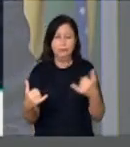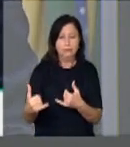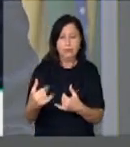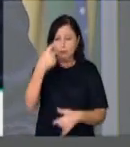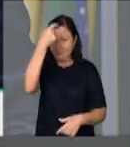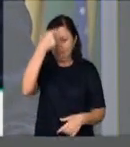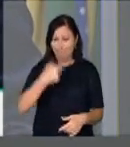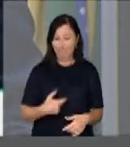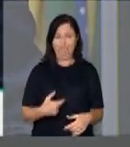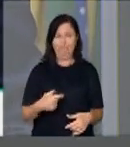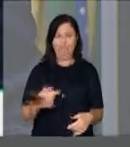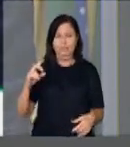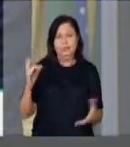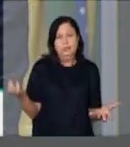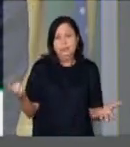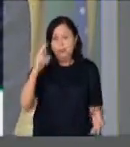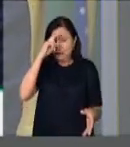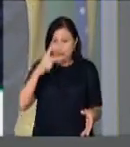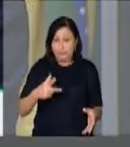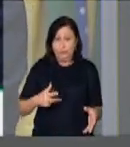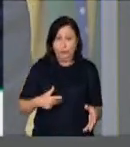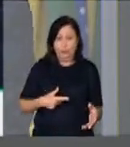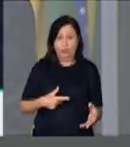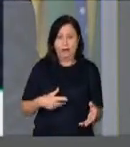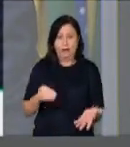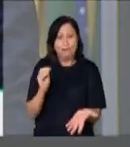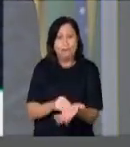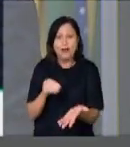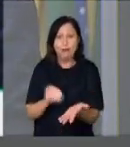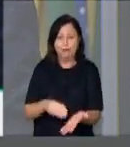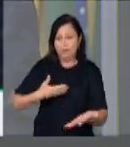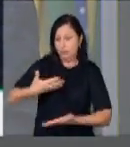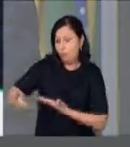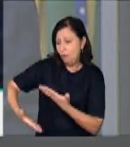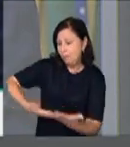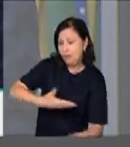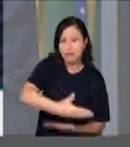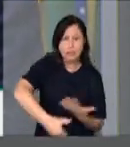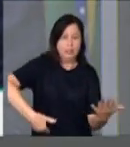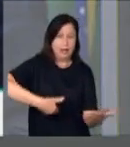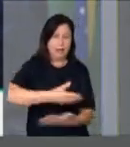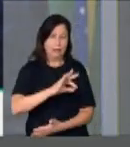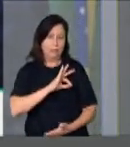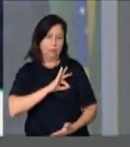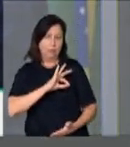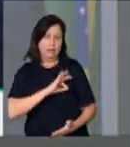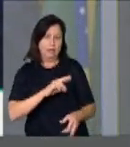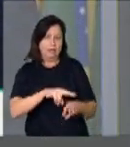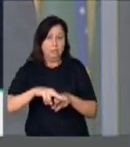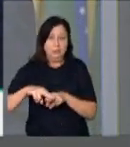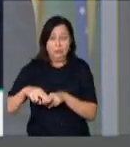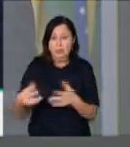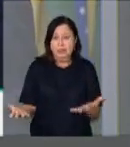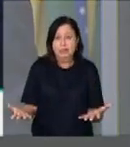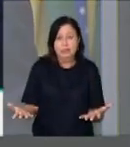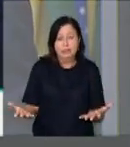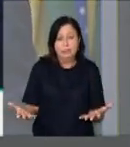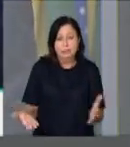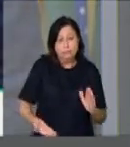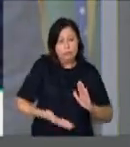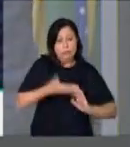informações e não compartilha essas informações e agora quando você tira